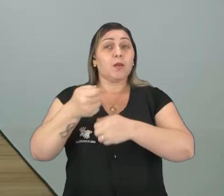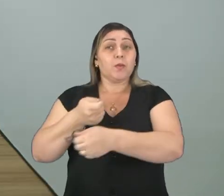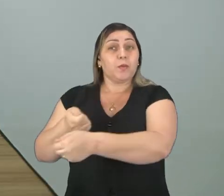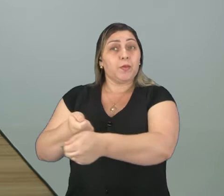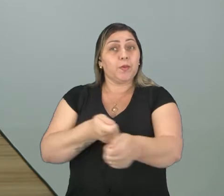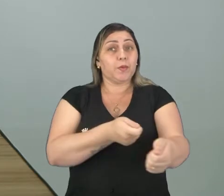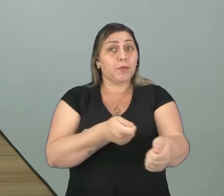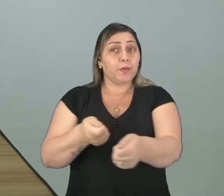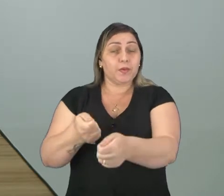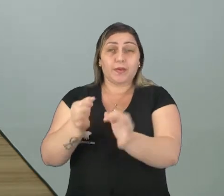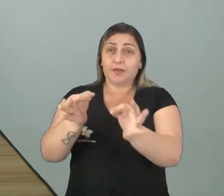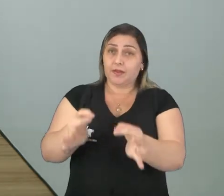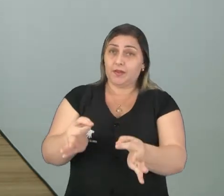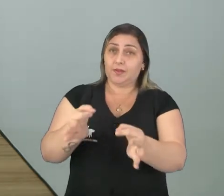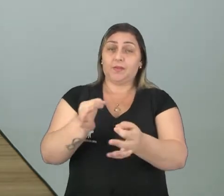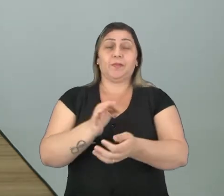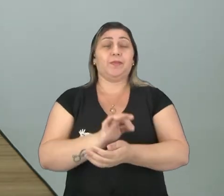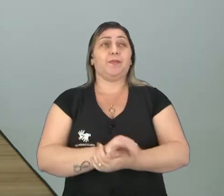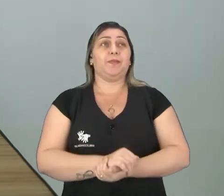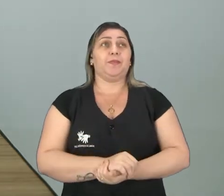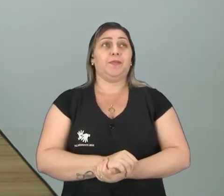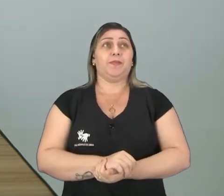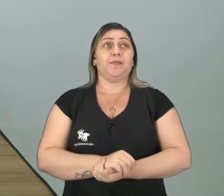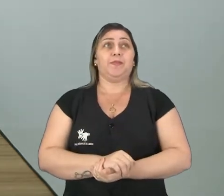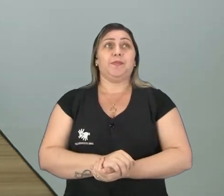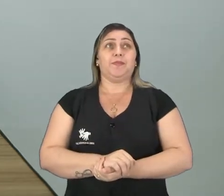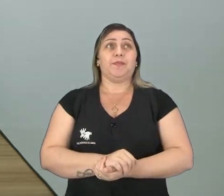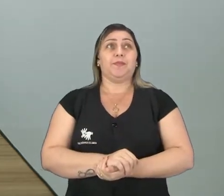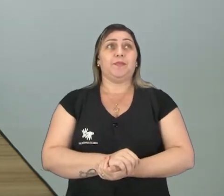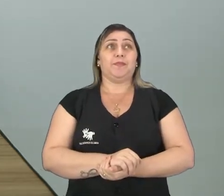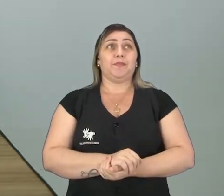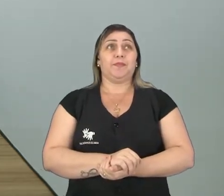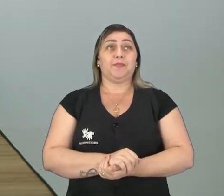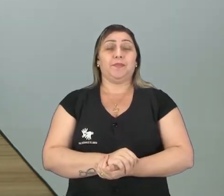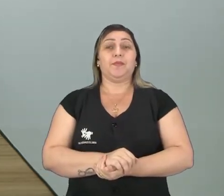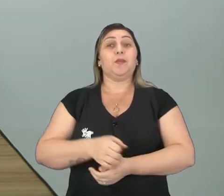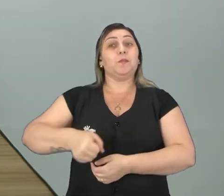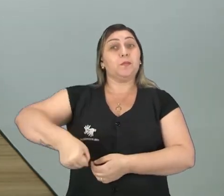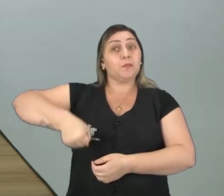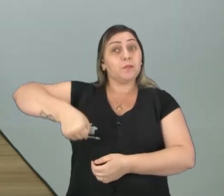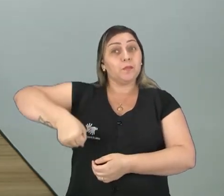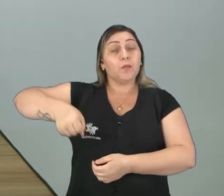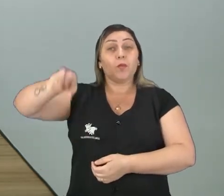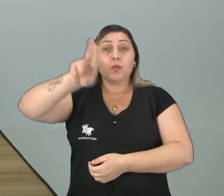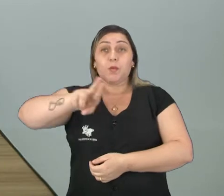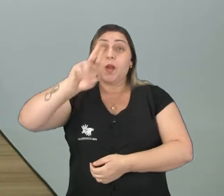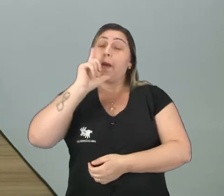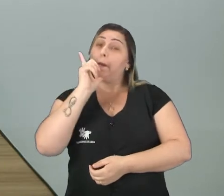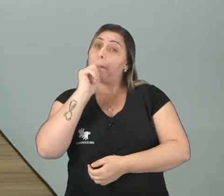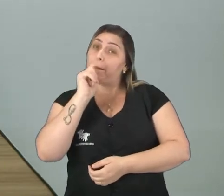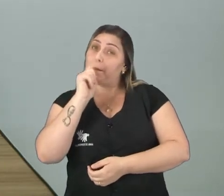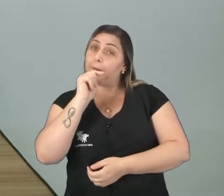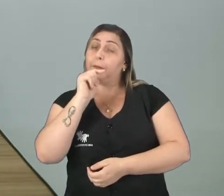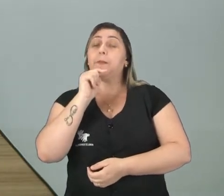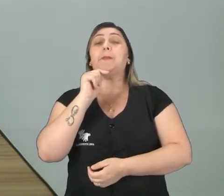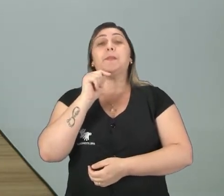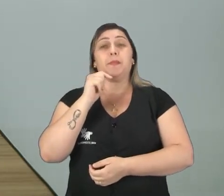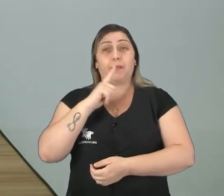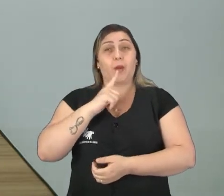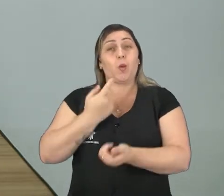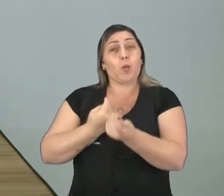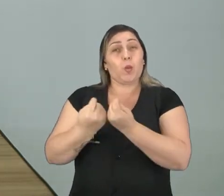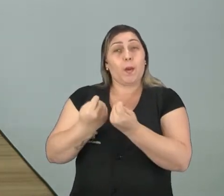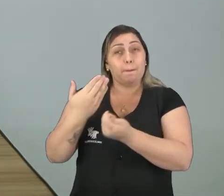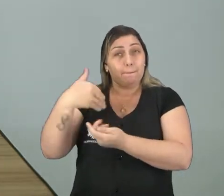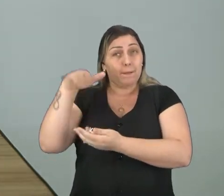mangueira ligada. Certo? Certo é lavar a calçada utilizando a água num balde, que assim nós temos o